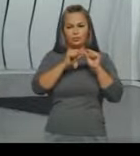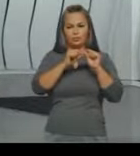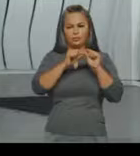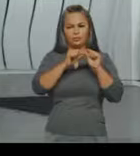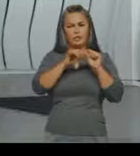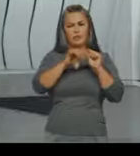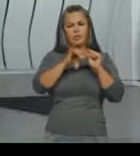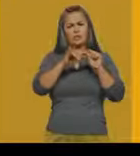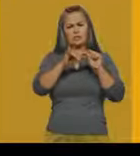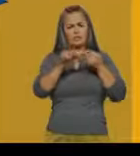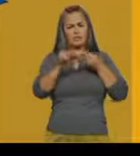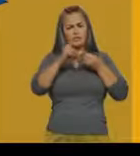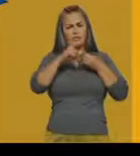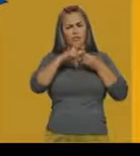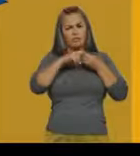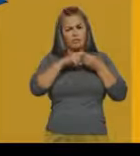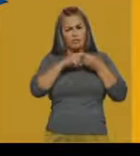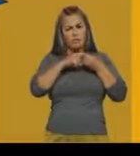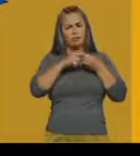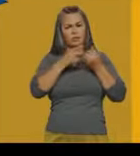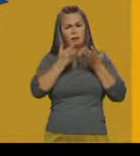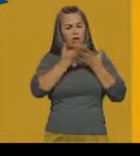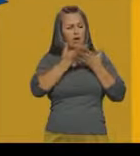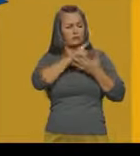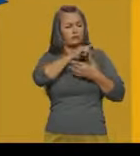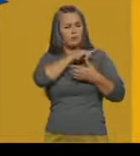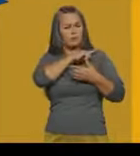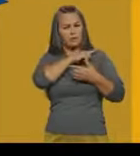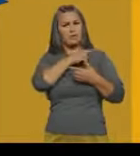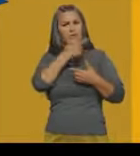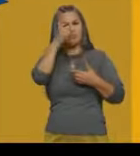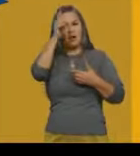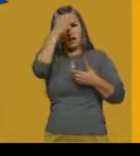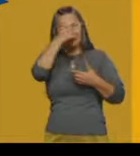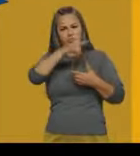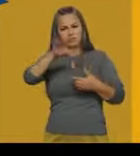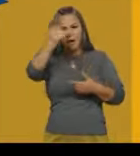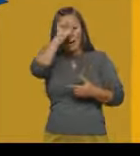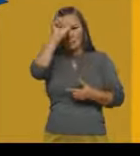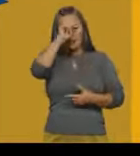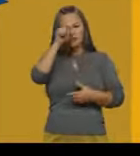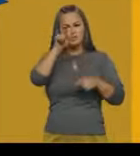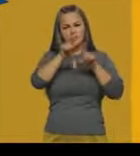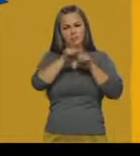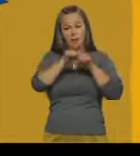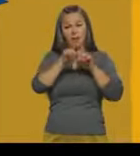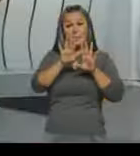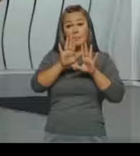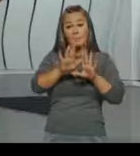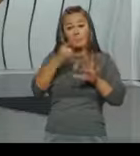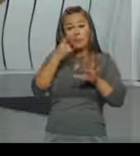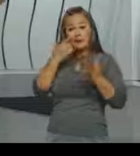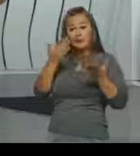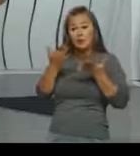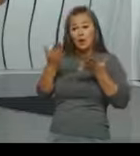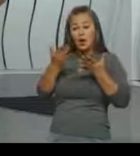também pode estar vendo isso lá com ele. Agora, na circunferência aqui, trabalhando com